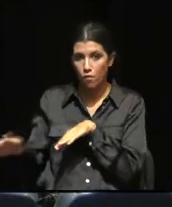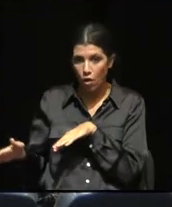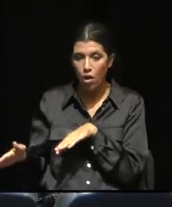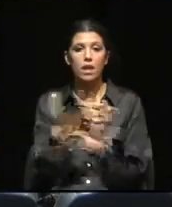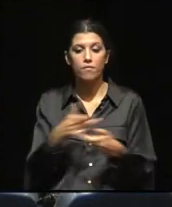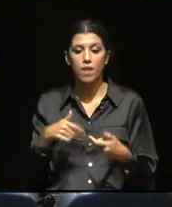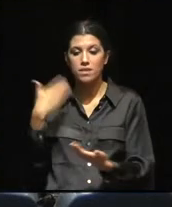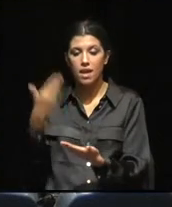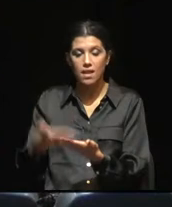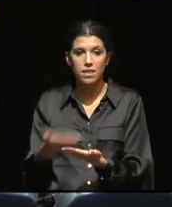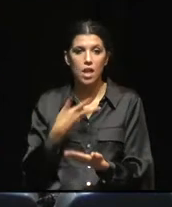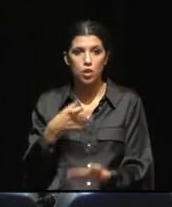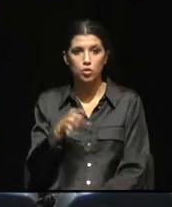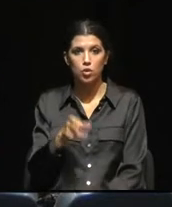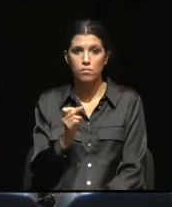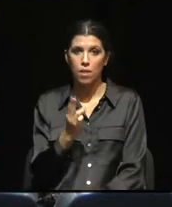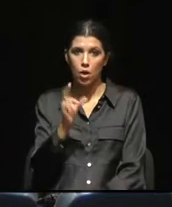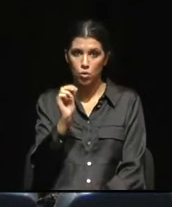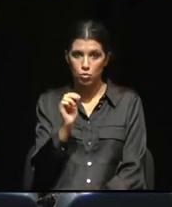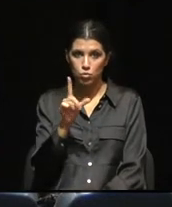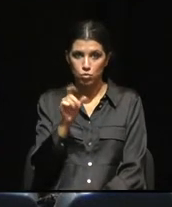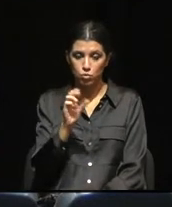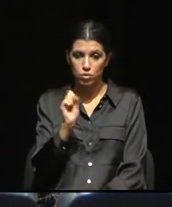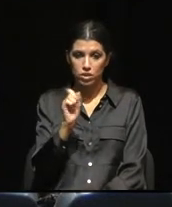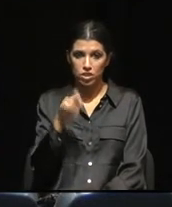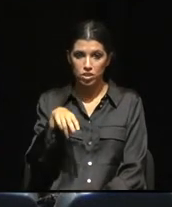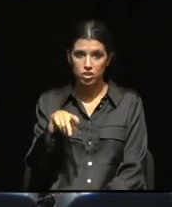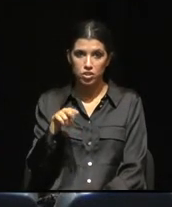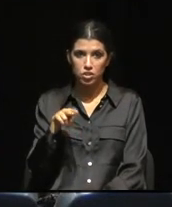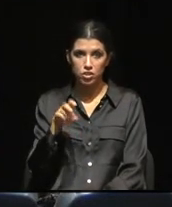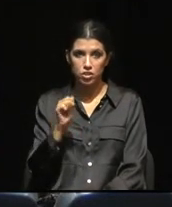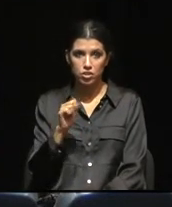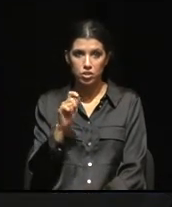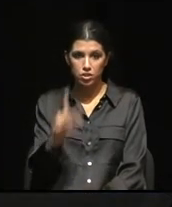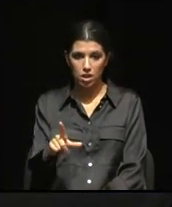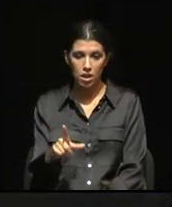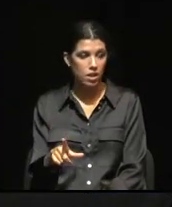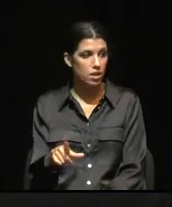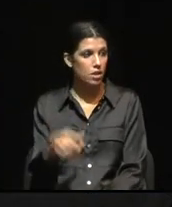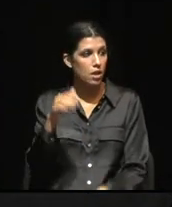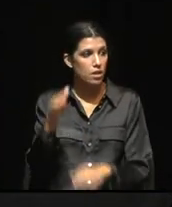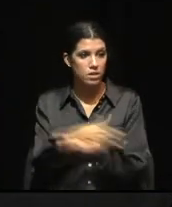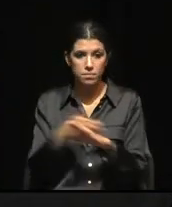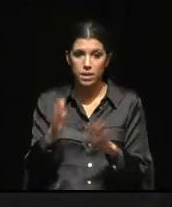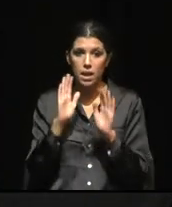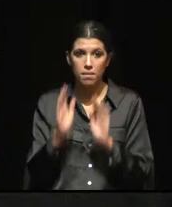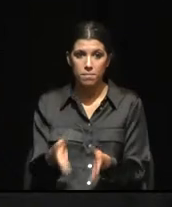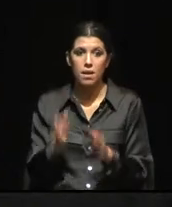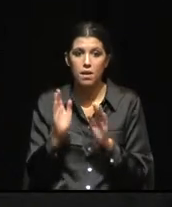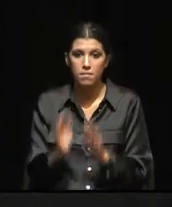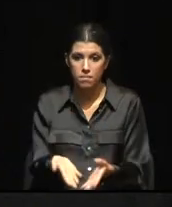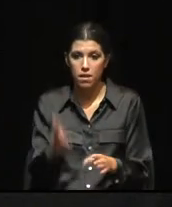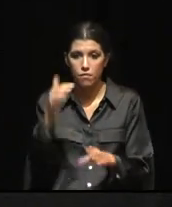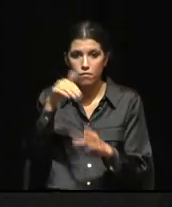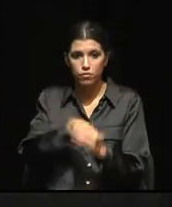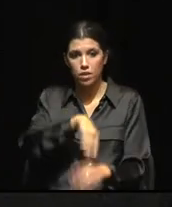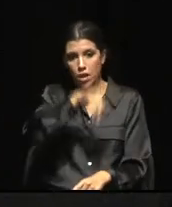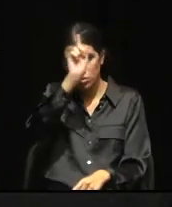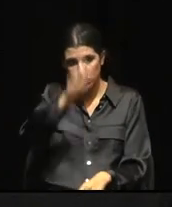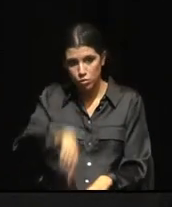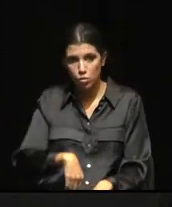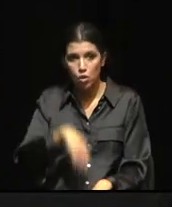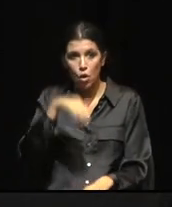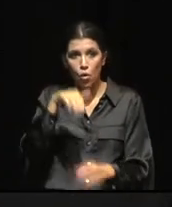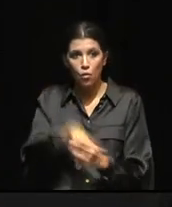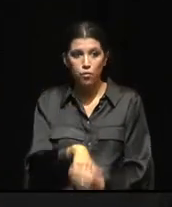o voto vamos votar genericamente não é preciso separar vamos votar o voto ele já foi votado o ponto um já